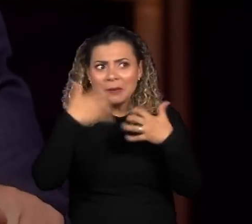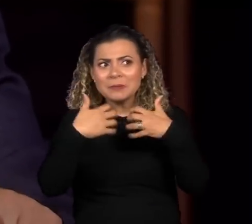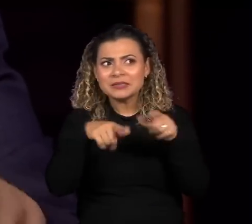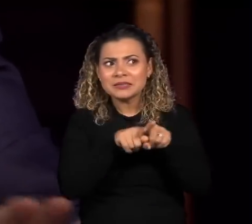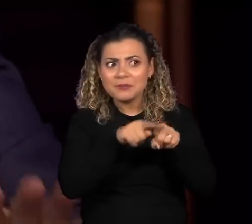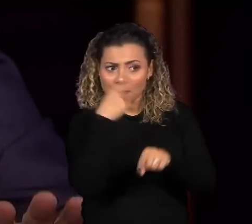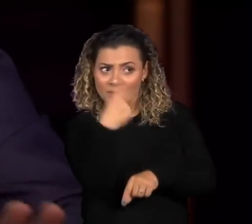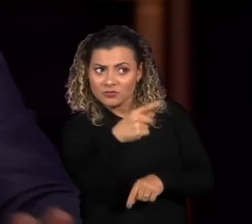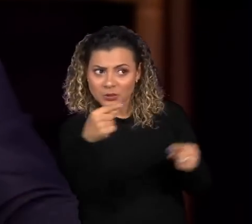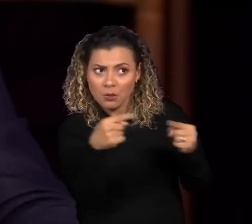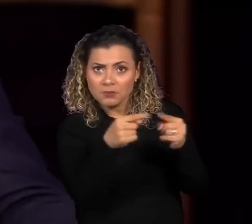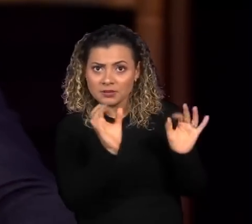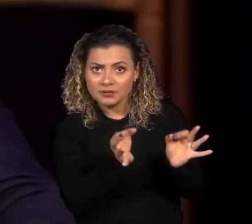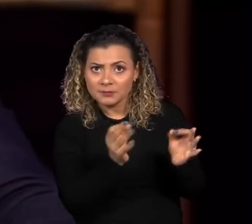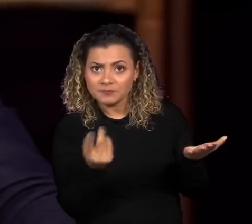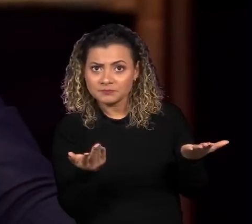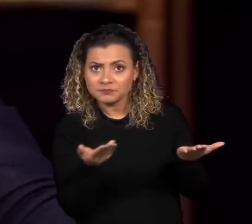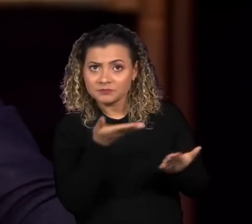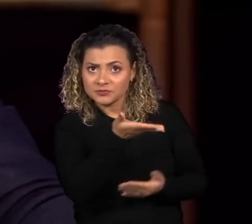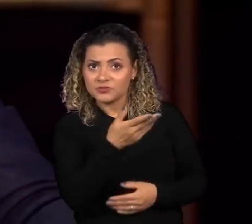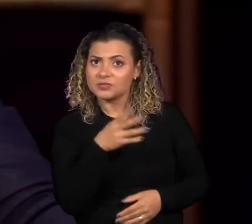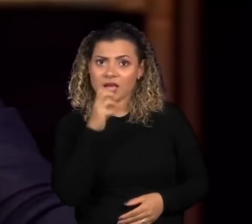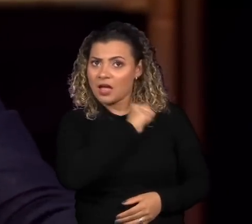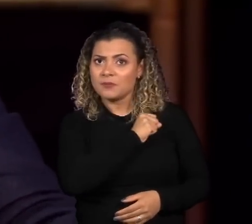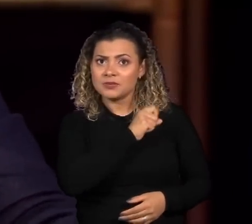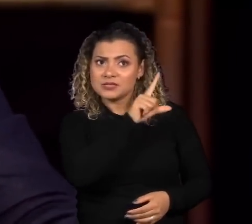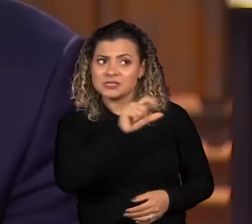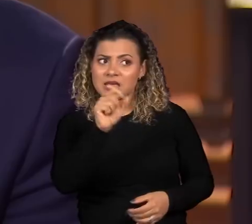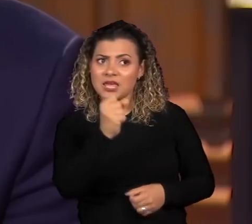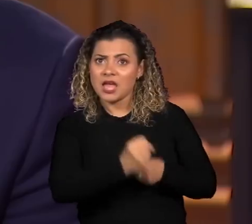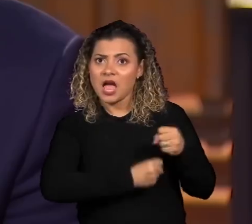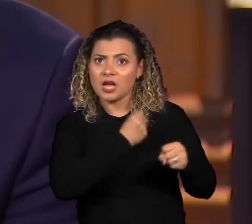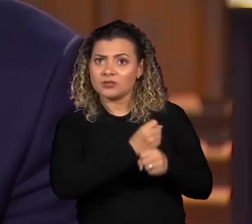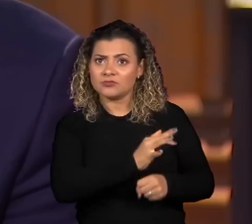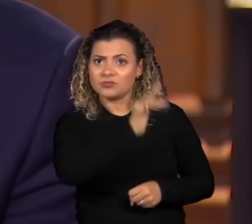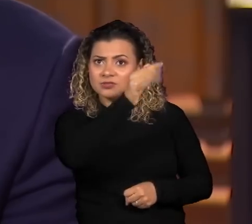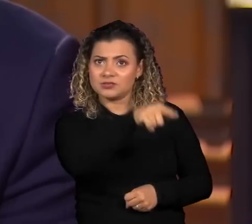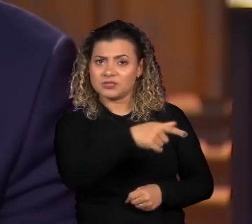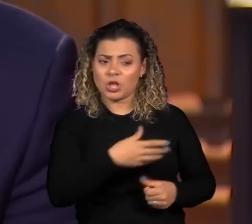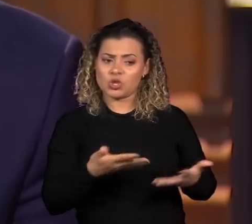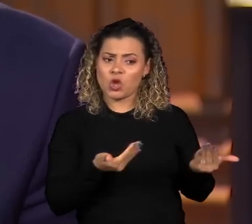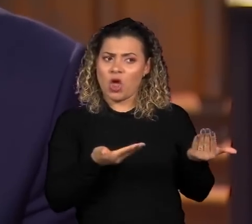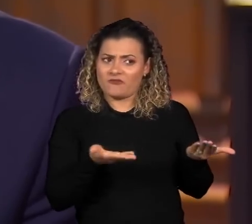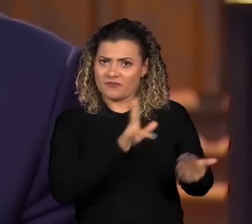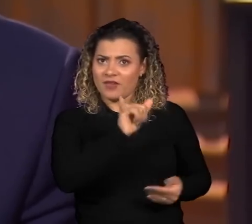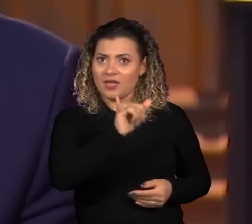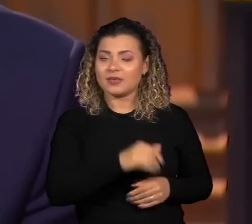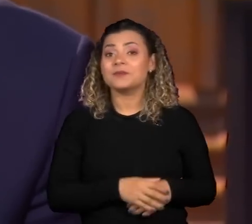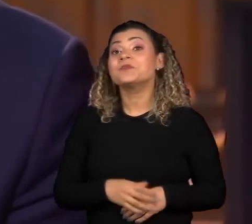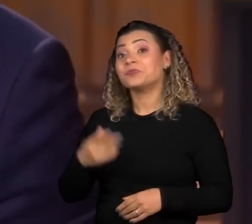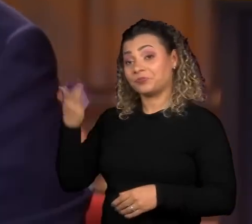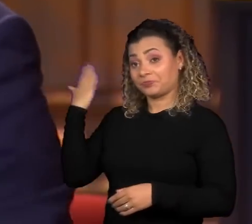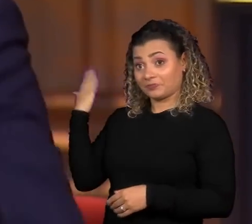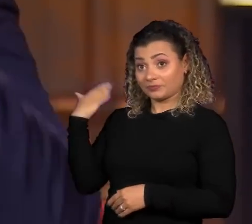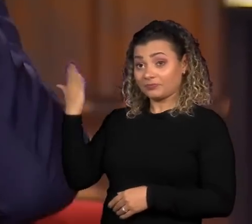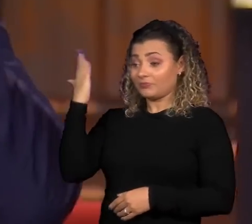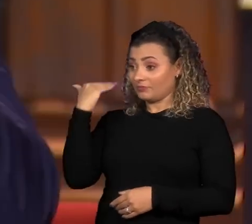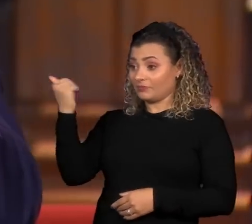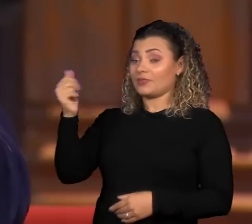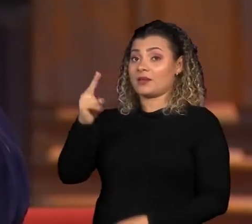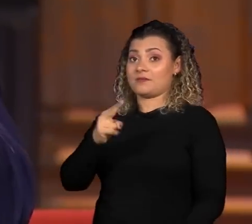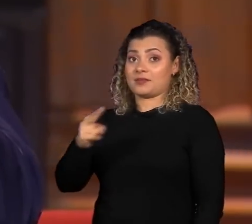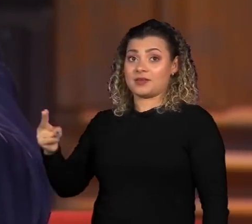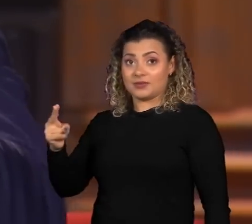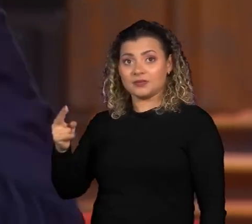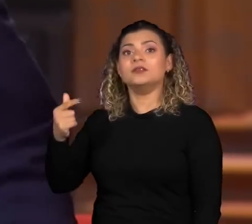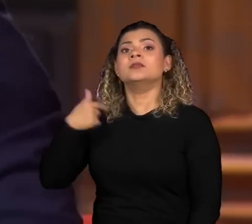para você? Porque Não é retroativo. você vai facinho daqui a 100 anos. Não é retroativo. Estar lá. Quando eu fui para me ordenar padre, eu estava